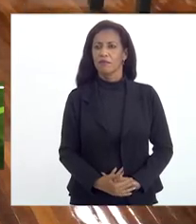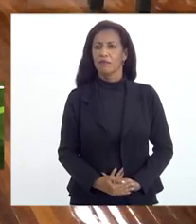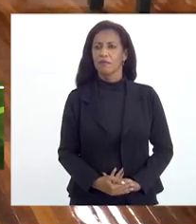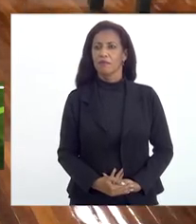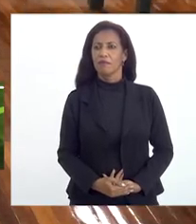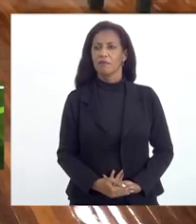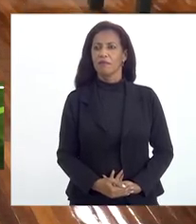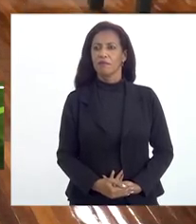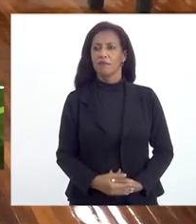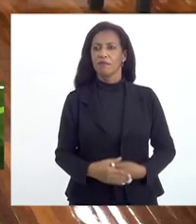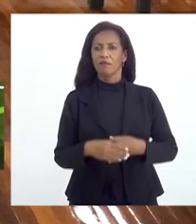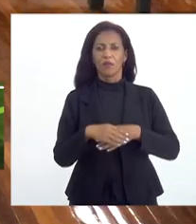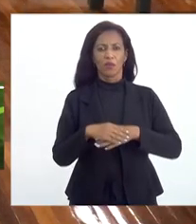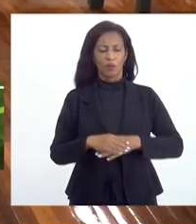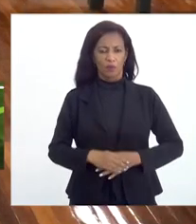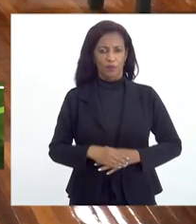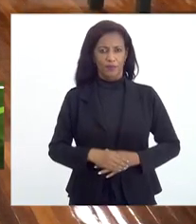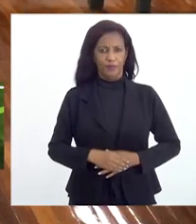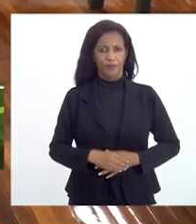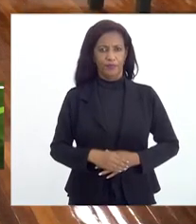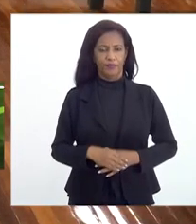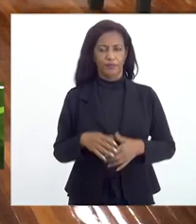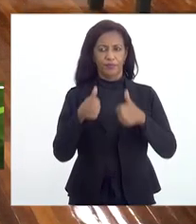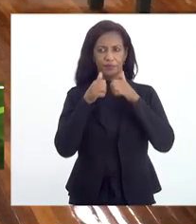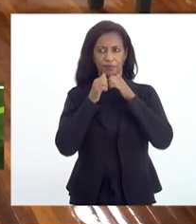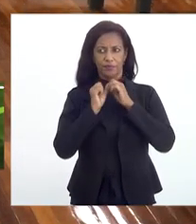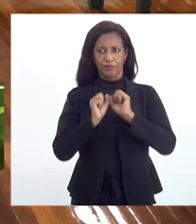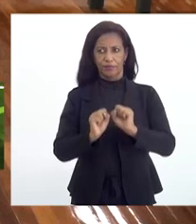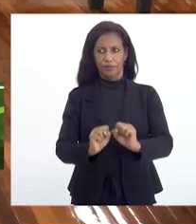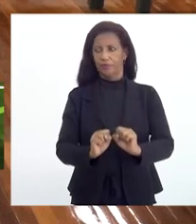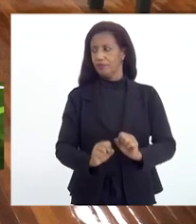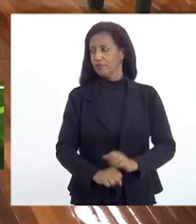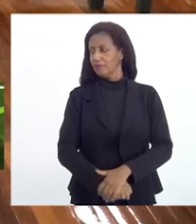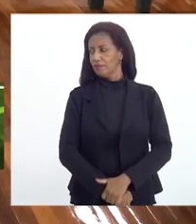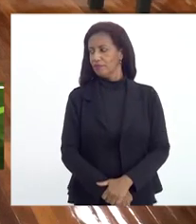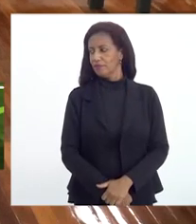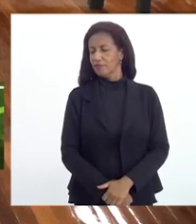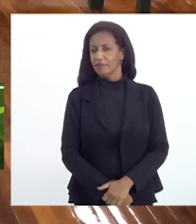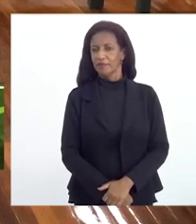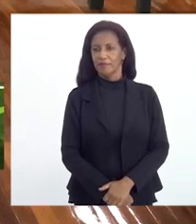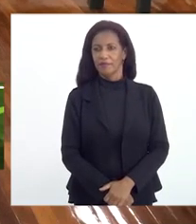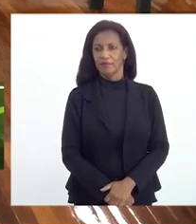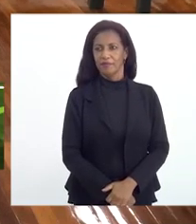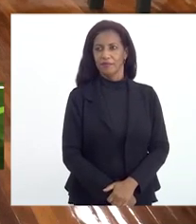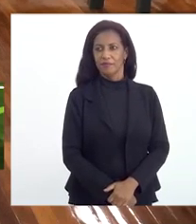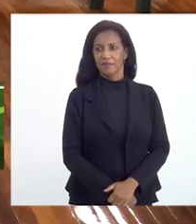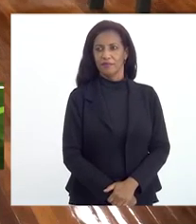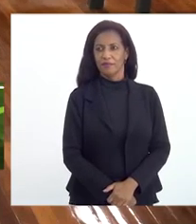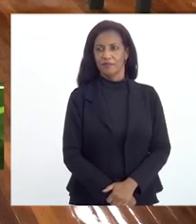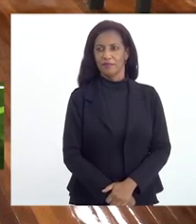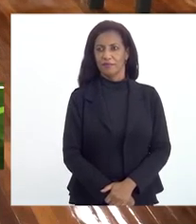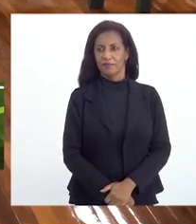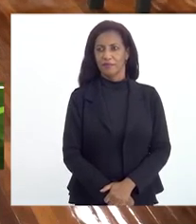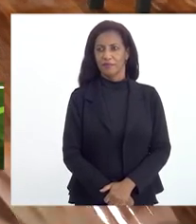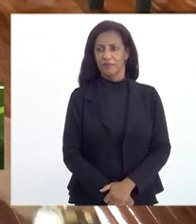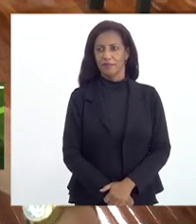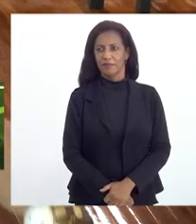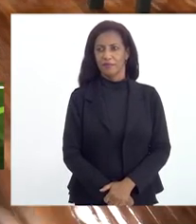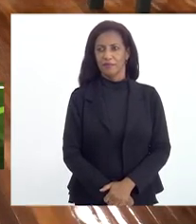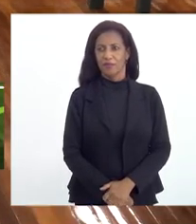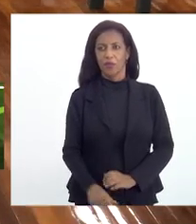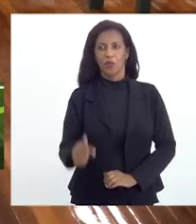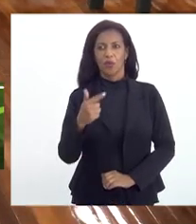Saudar a presença dos assessores. Bem, Luiz, essa é uma outra sala, 1808.